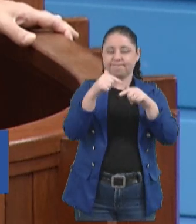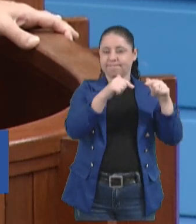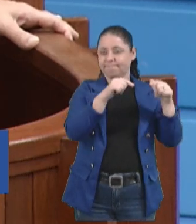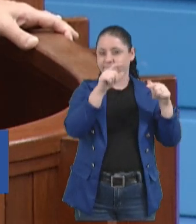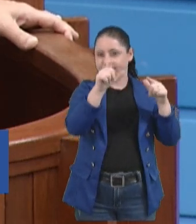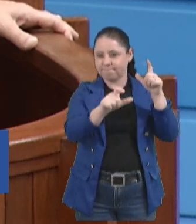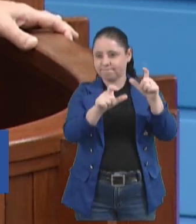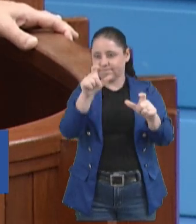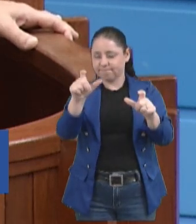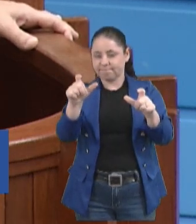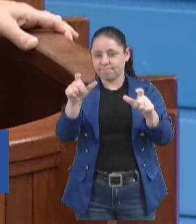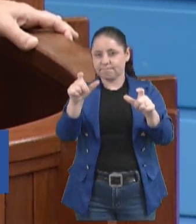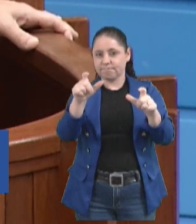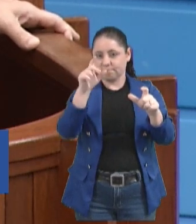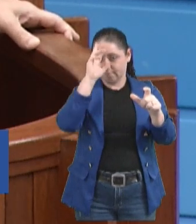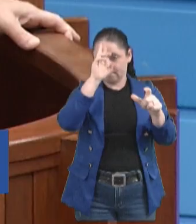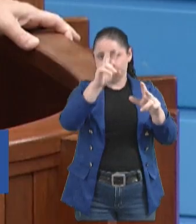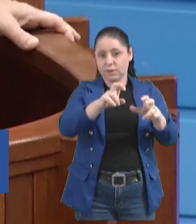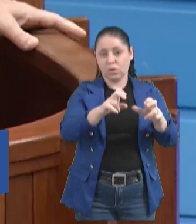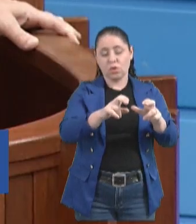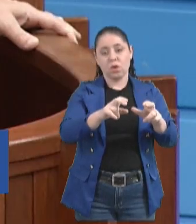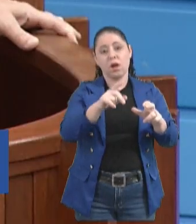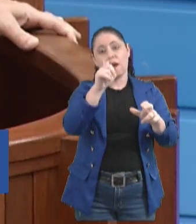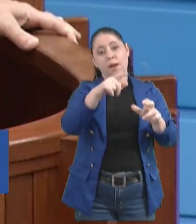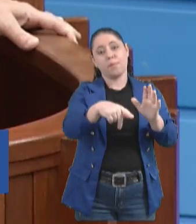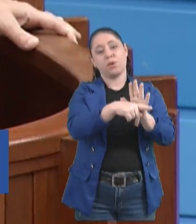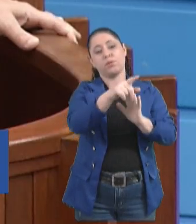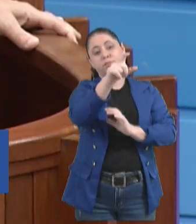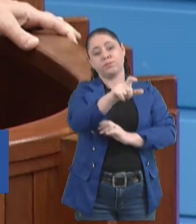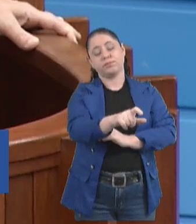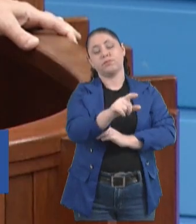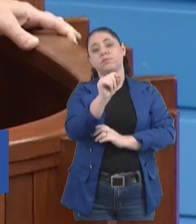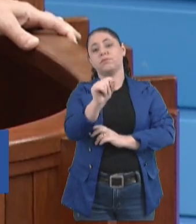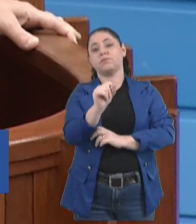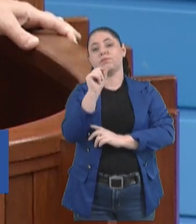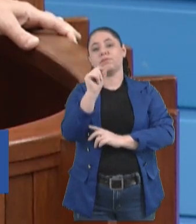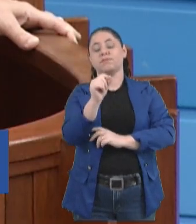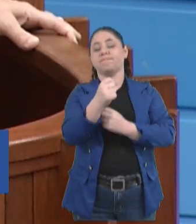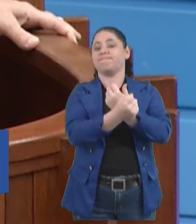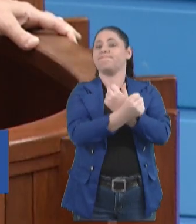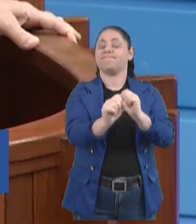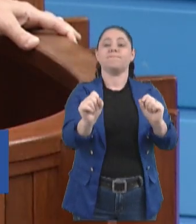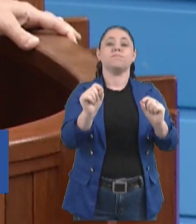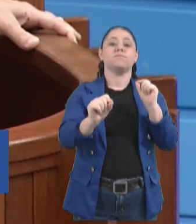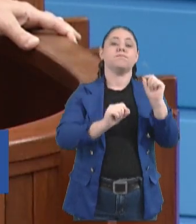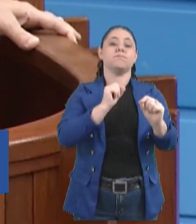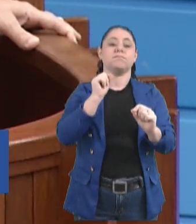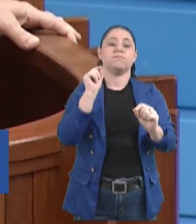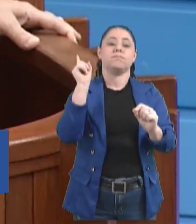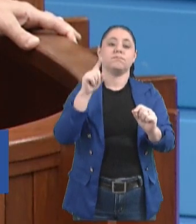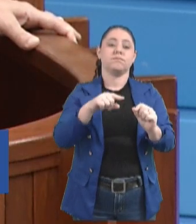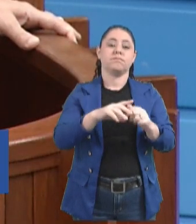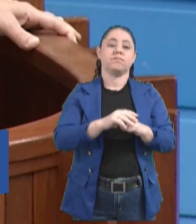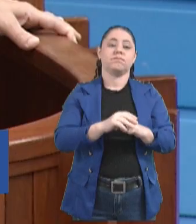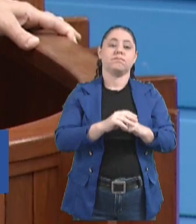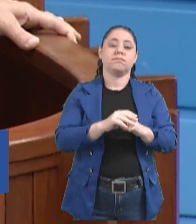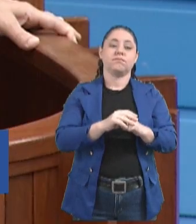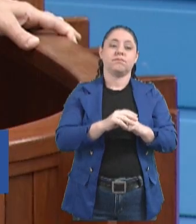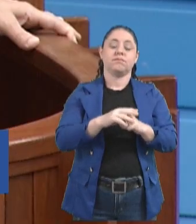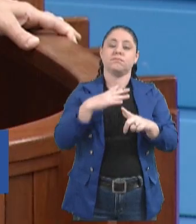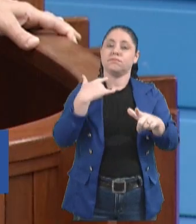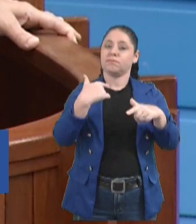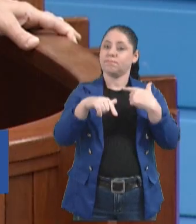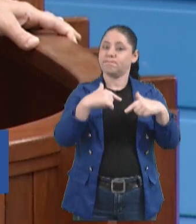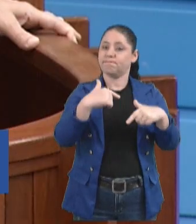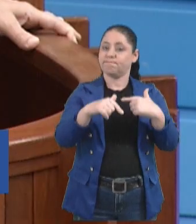trabalho nessas fazendas, nas propriedades rurais, para impedir que o